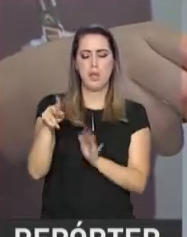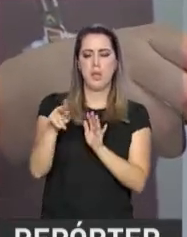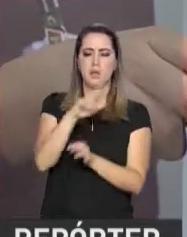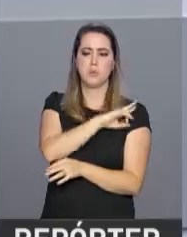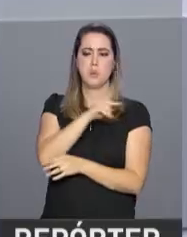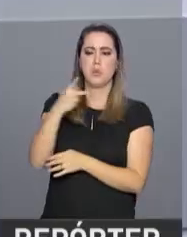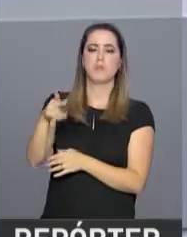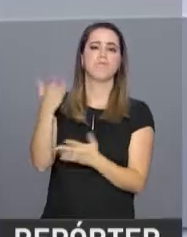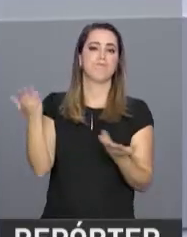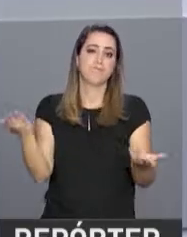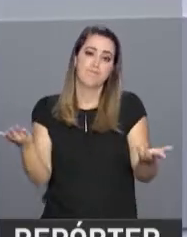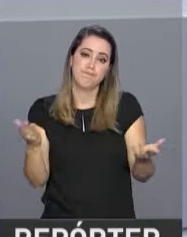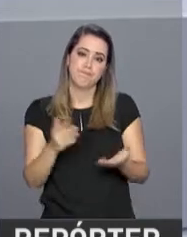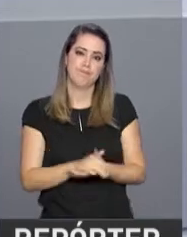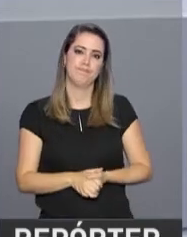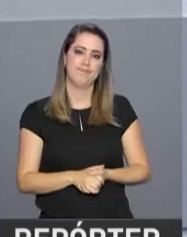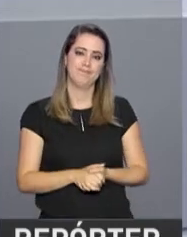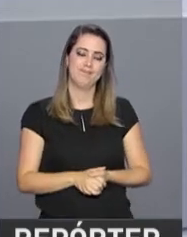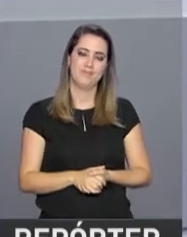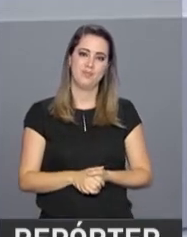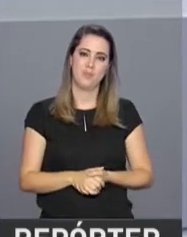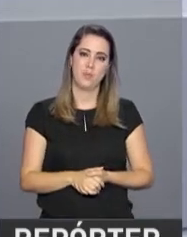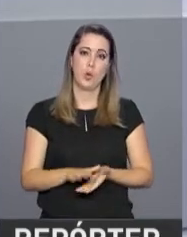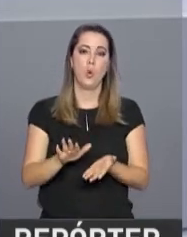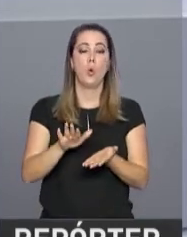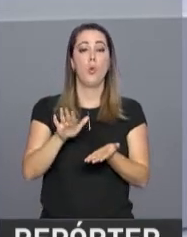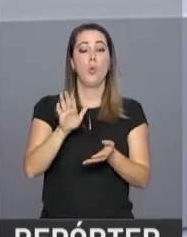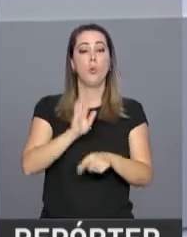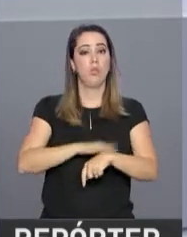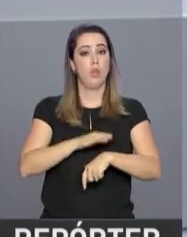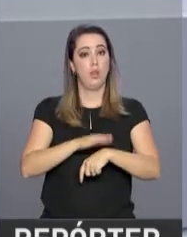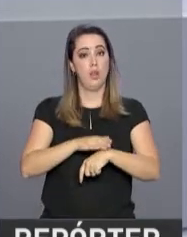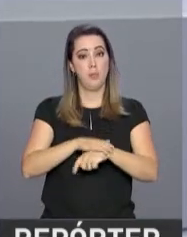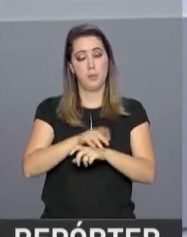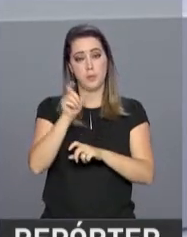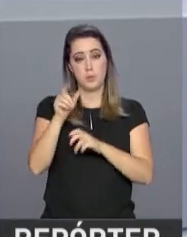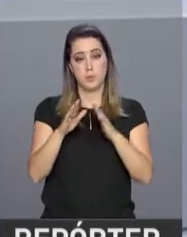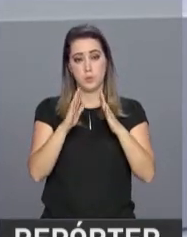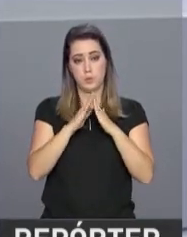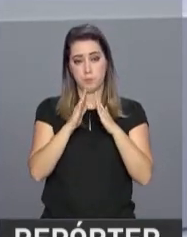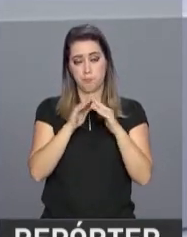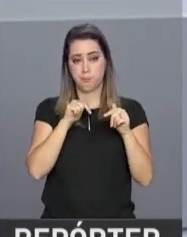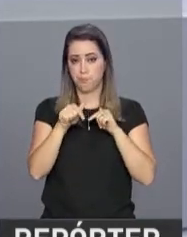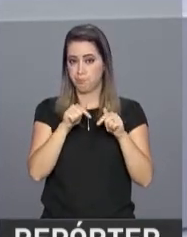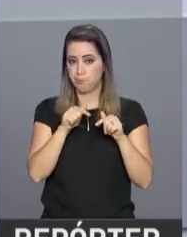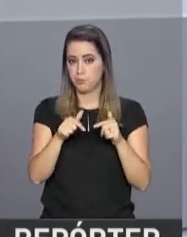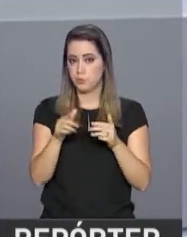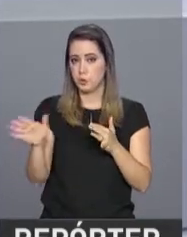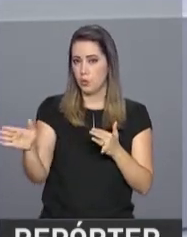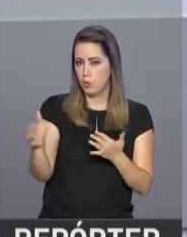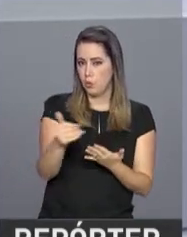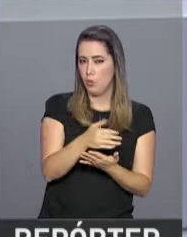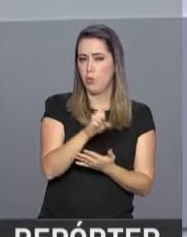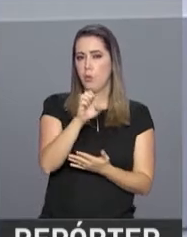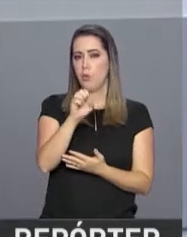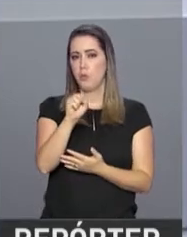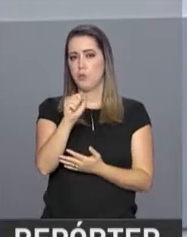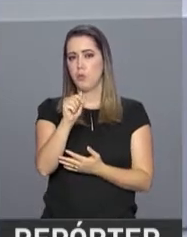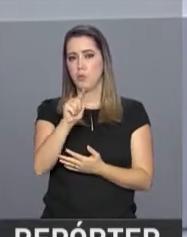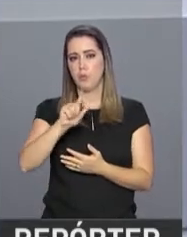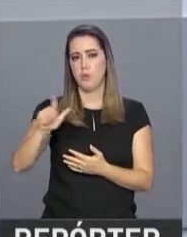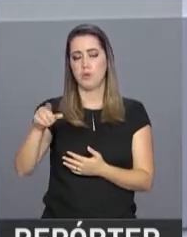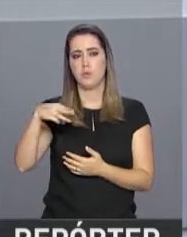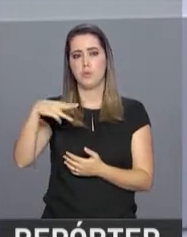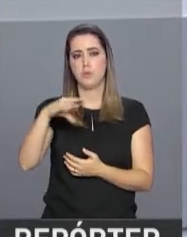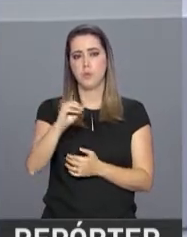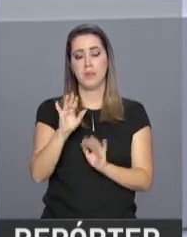trabalhador o prazo para os empregadores domésticos realizarem o pagamento do documento dentro de arrecadação do e social referente a